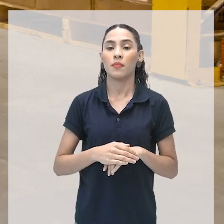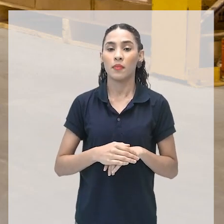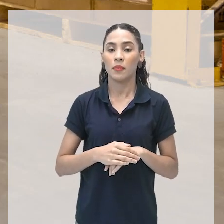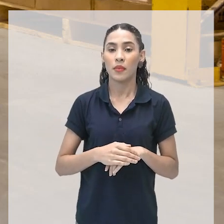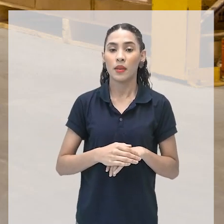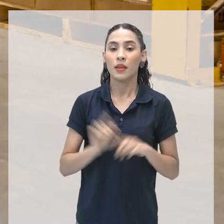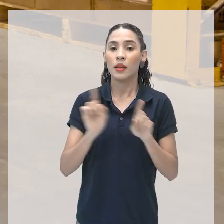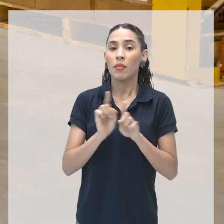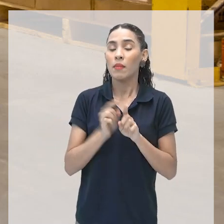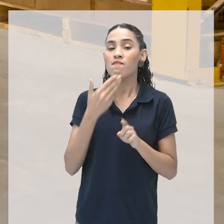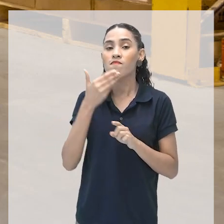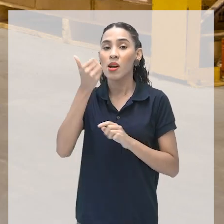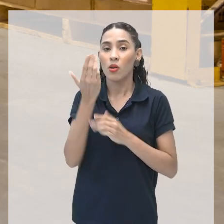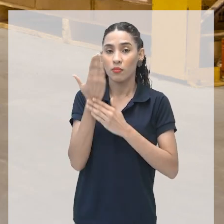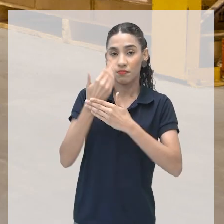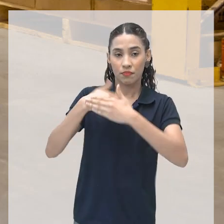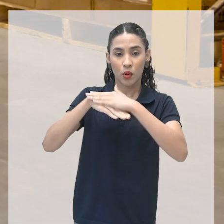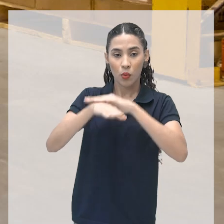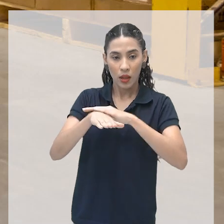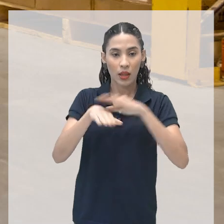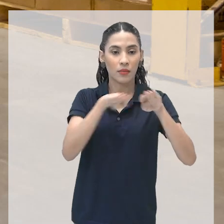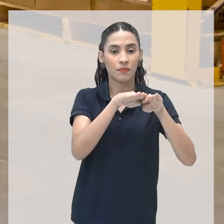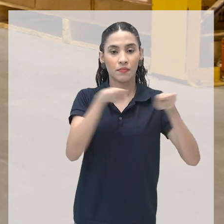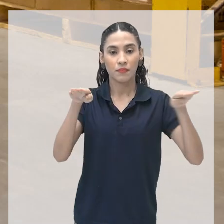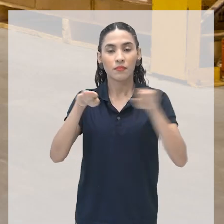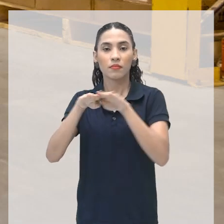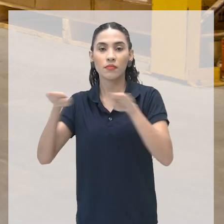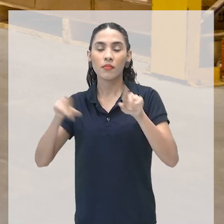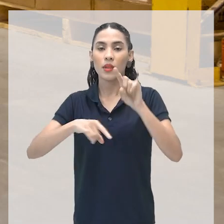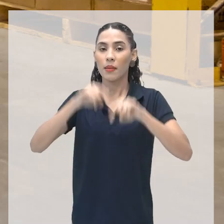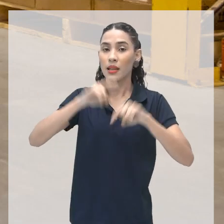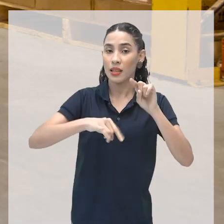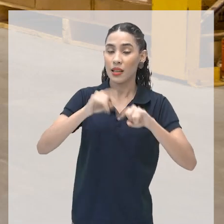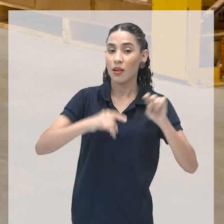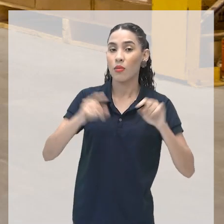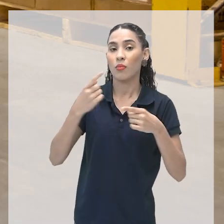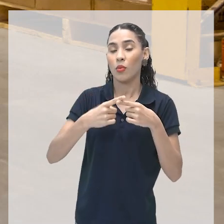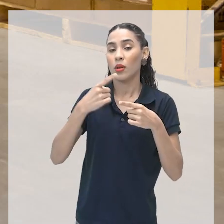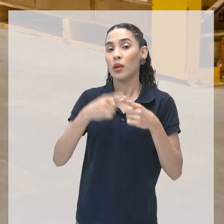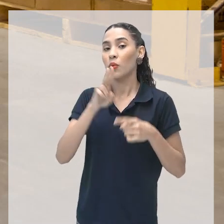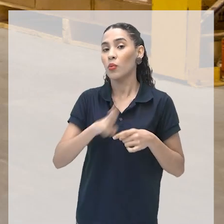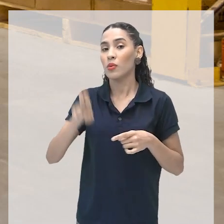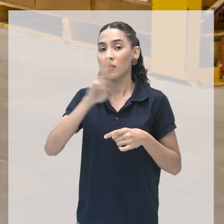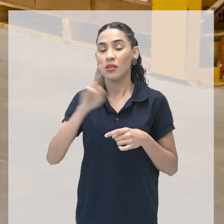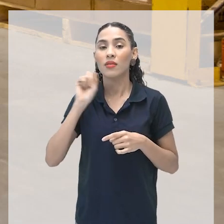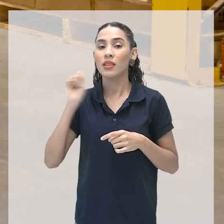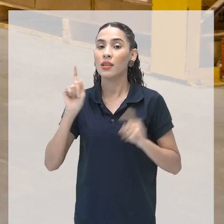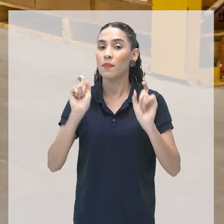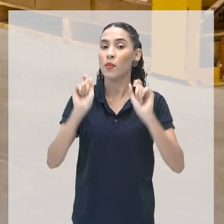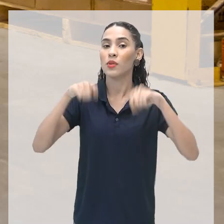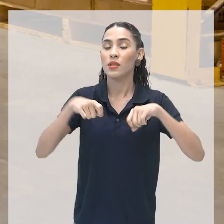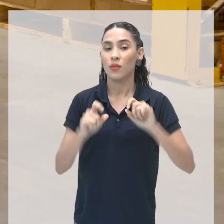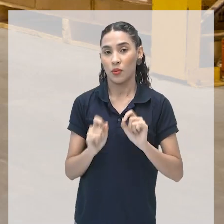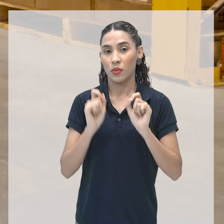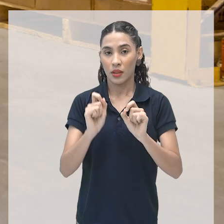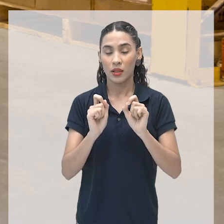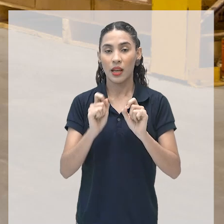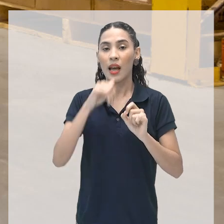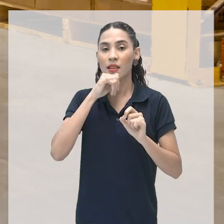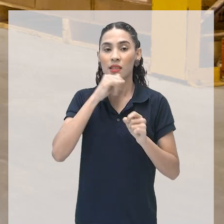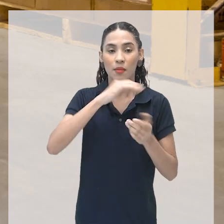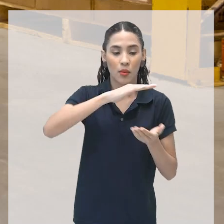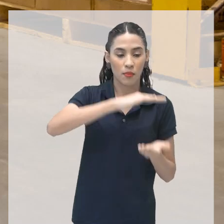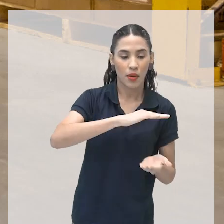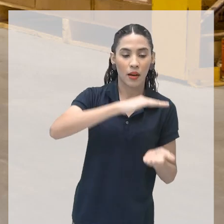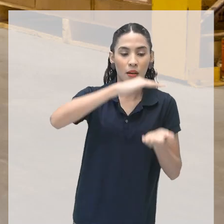Um armazenamento melhor das mercadorias, pois com eles, né, com esses pallets, é possível empilhar